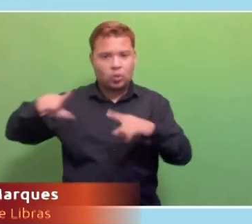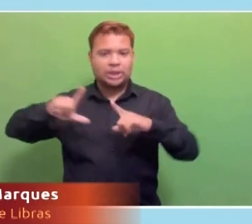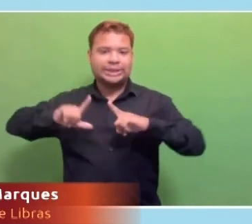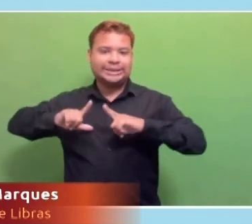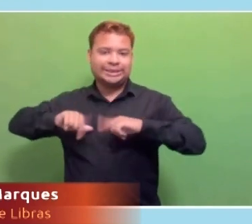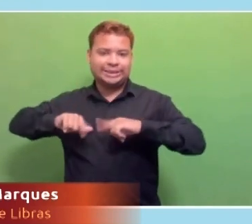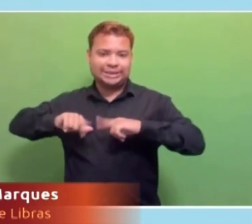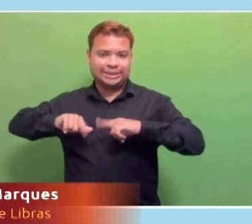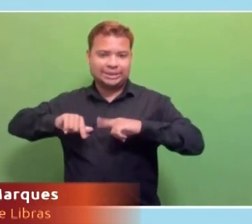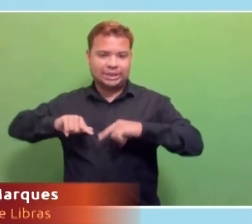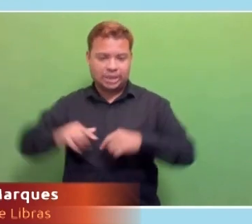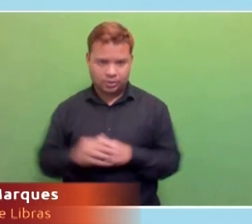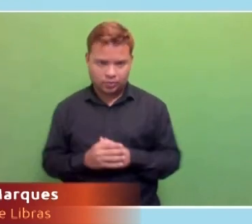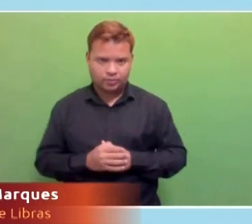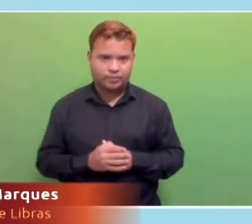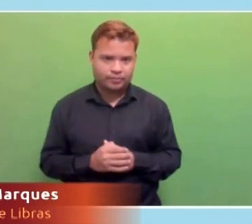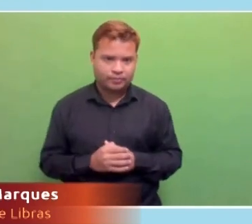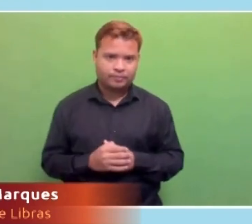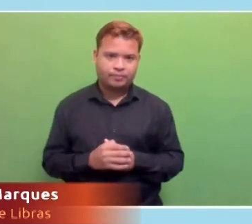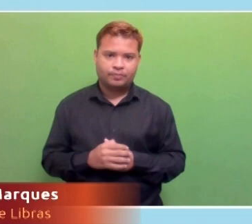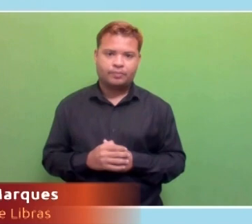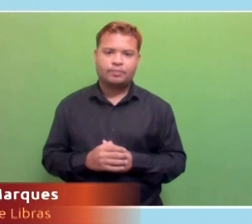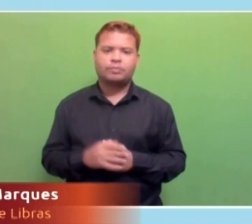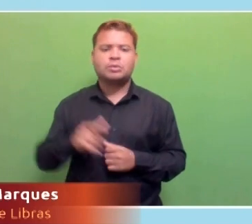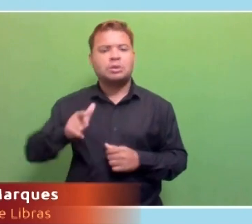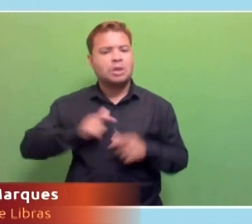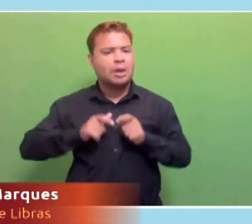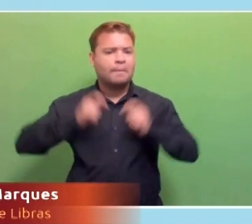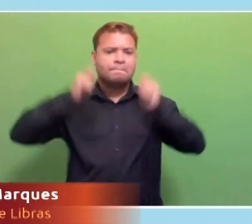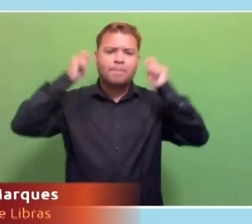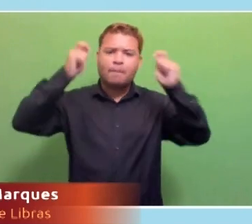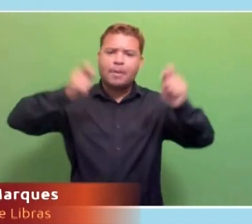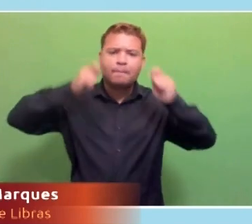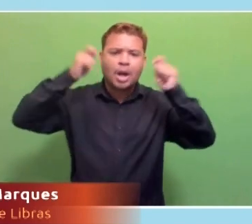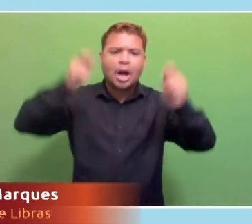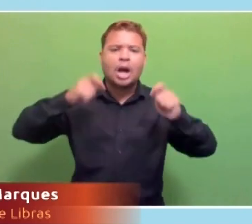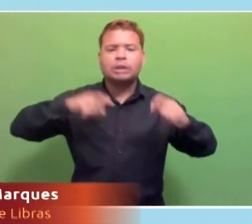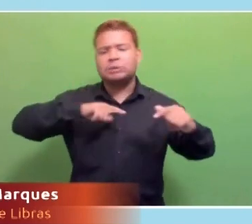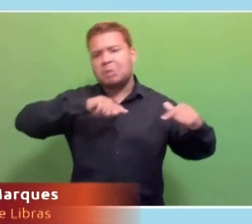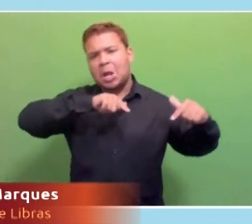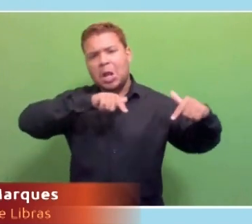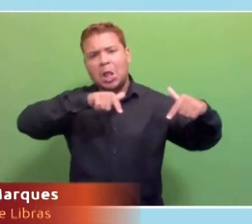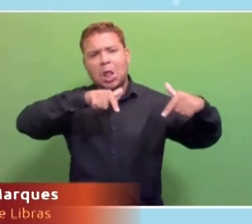que entrem em protestos, em resistência contra